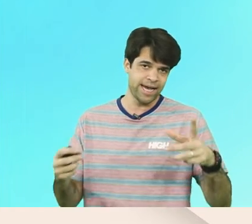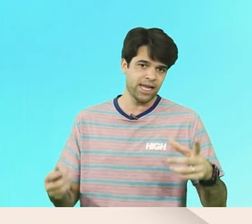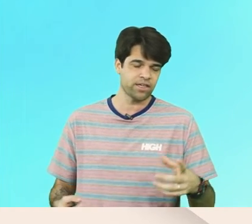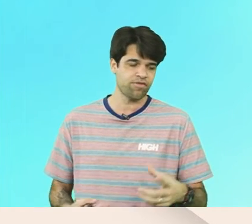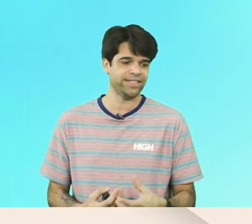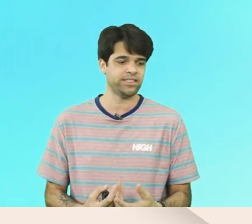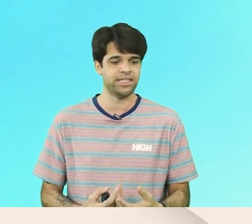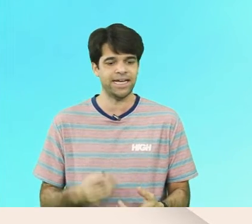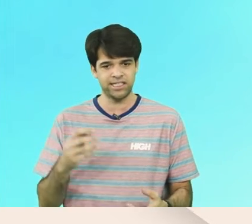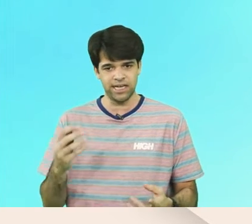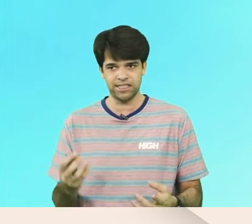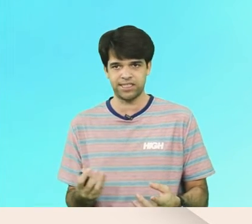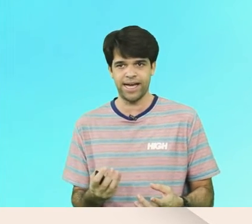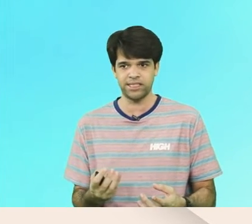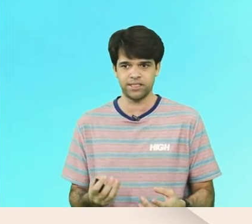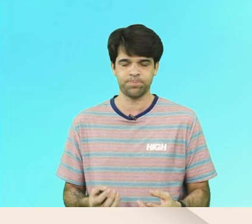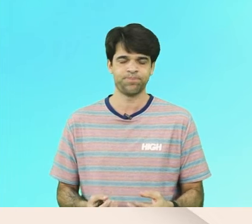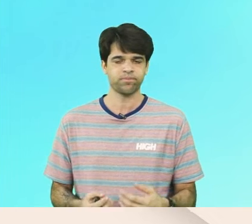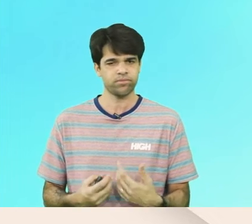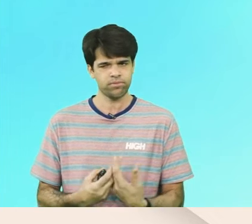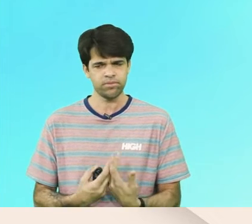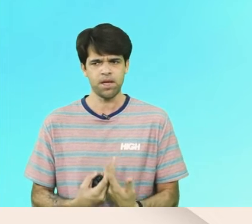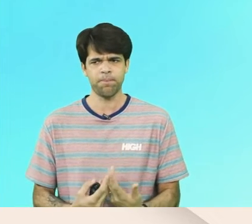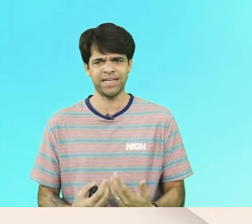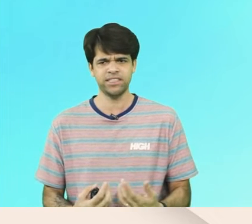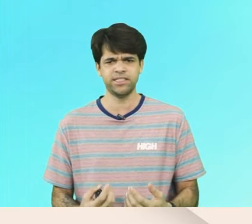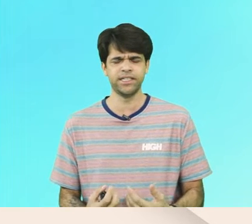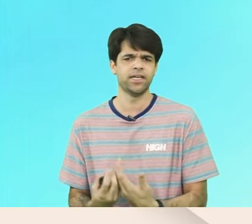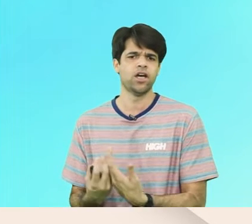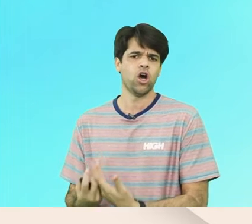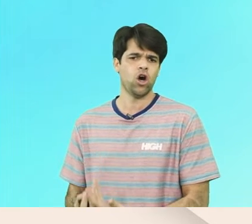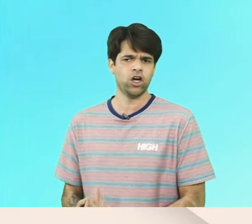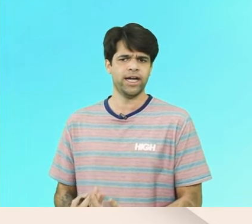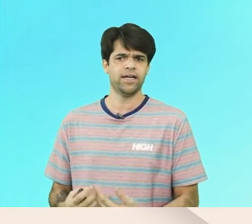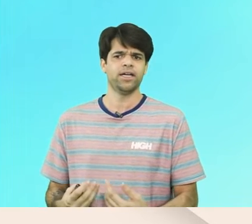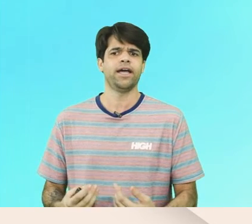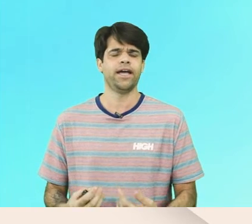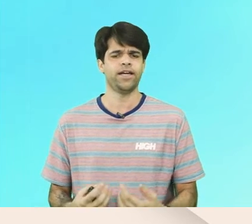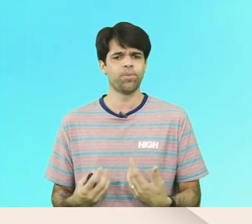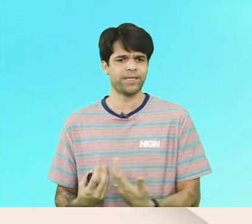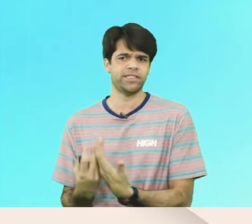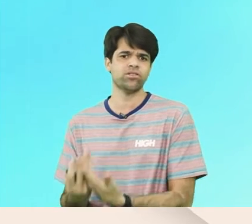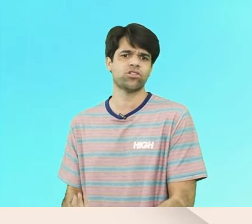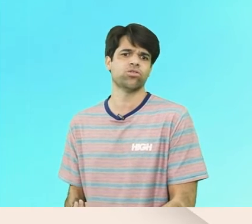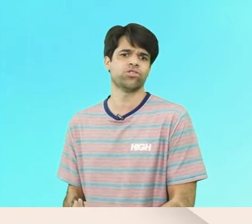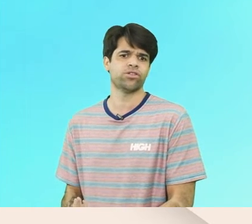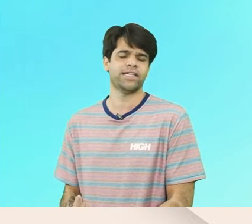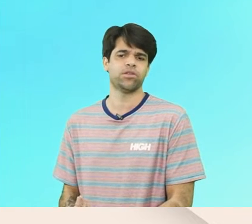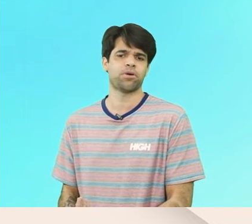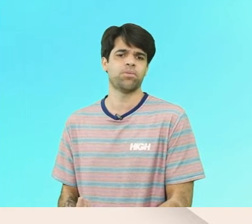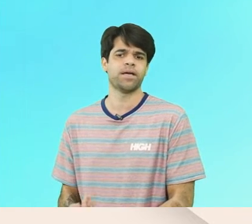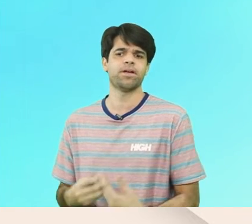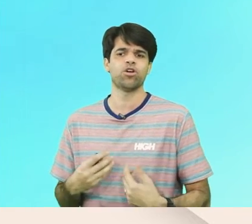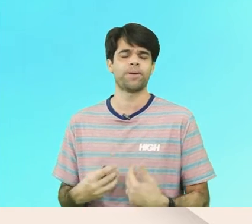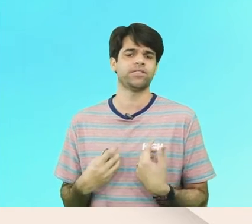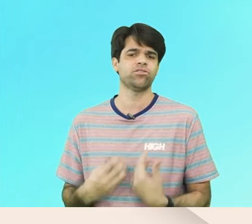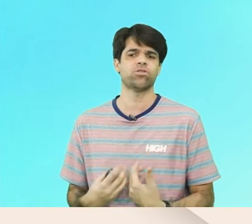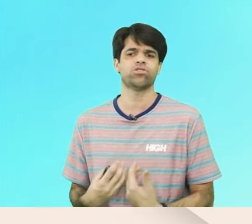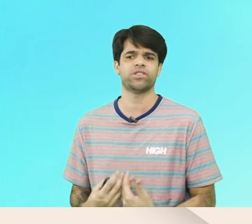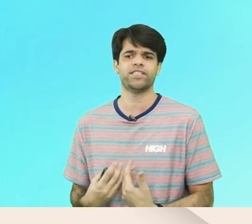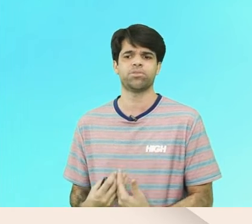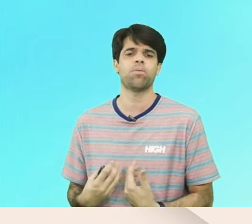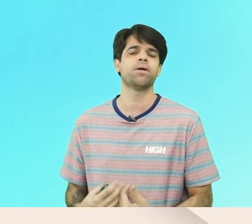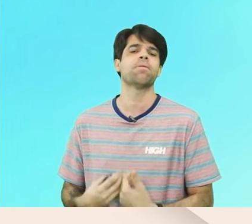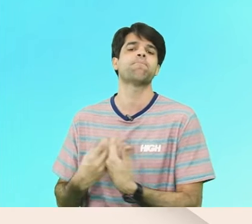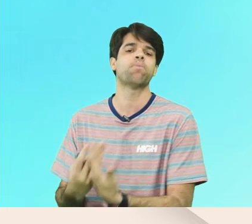justificativa? Porque é ela que vai te dar esse alicerce para dizer, olha, eu preciso solucionar esse problema e eu